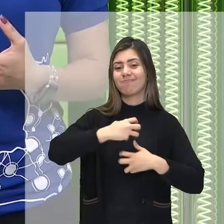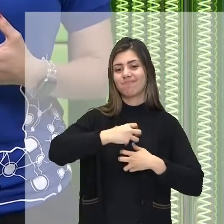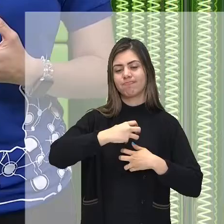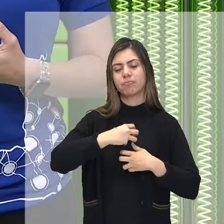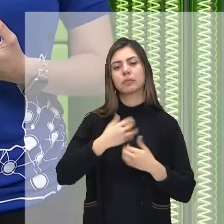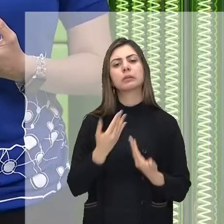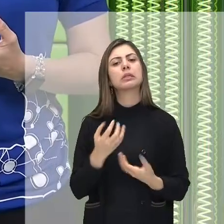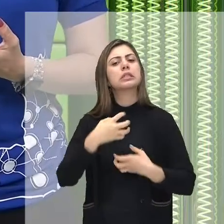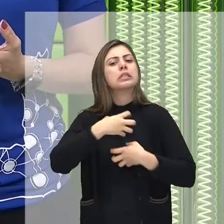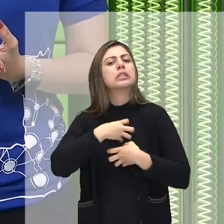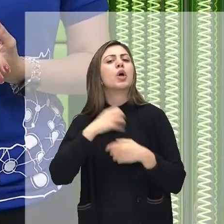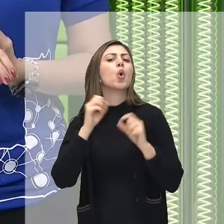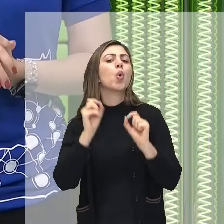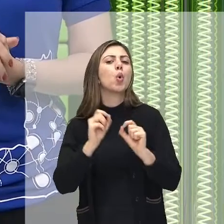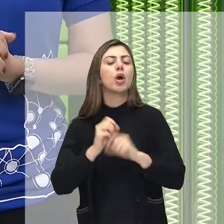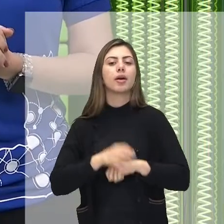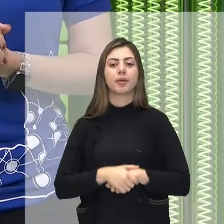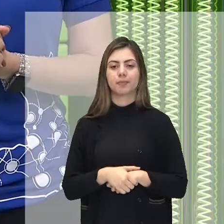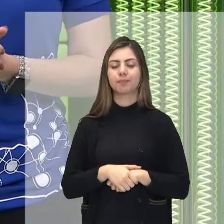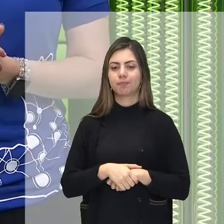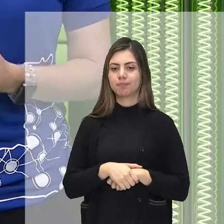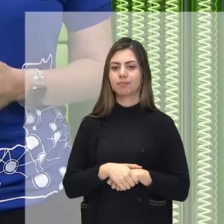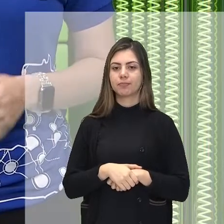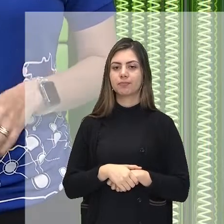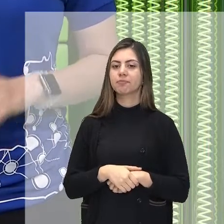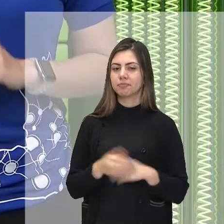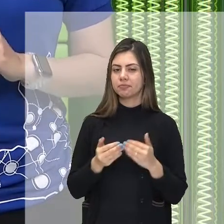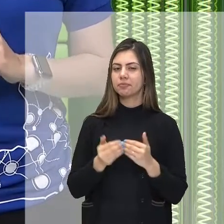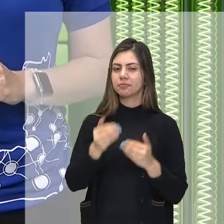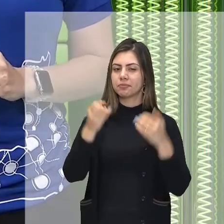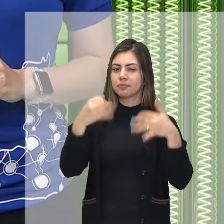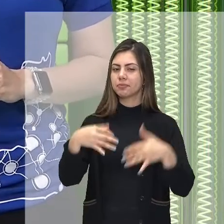quais são esses sintomas? Vamos dar uma olhadinha aqui,